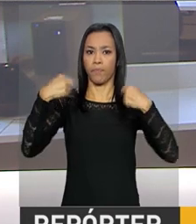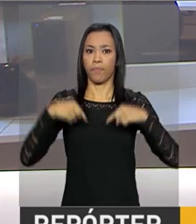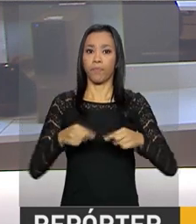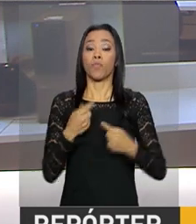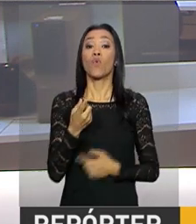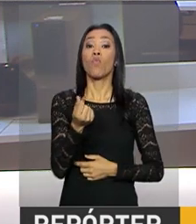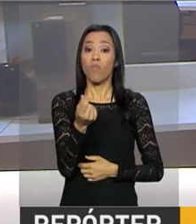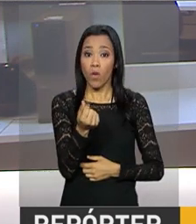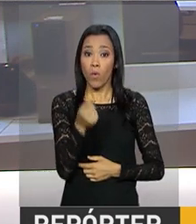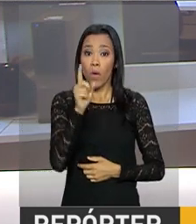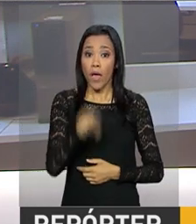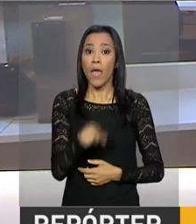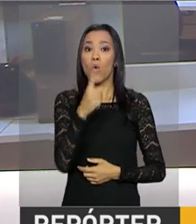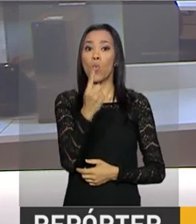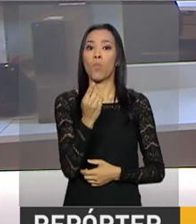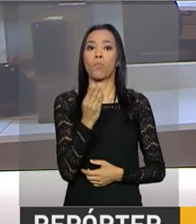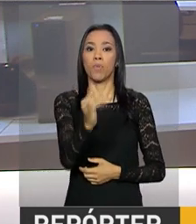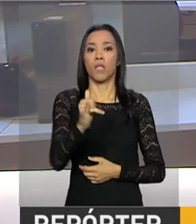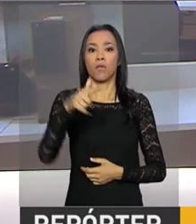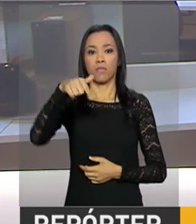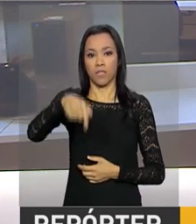aquisição da companhia é de